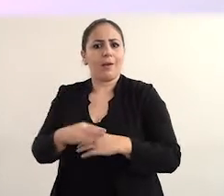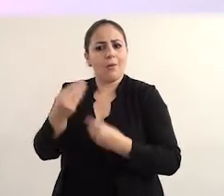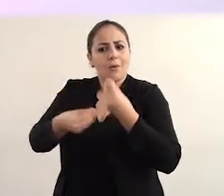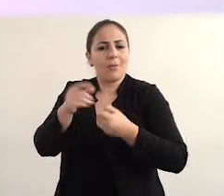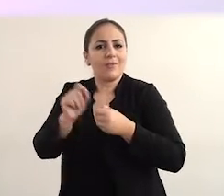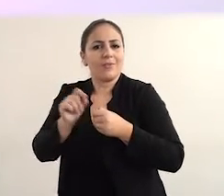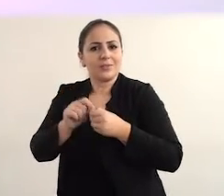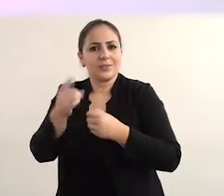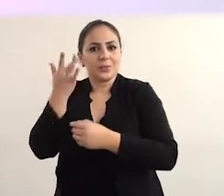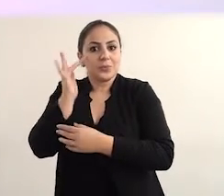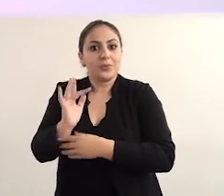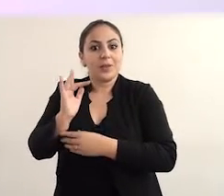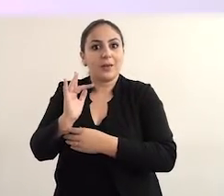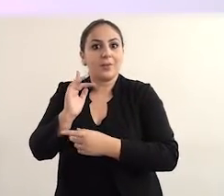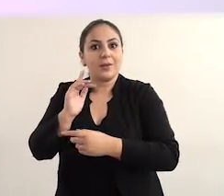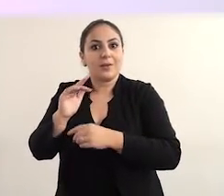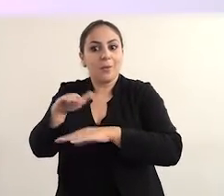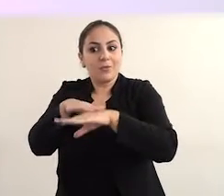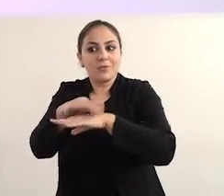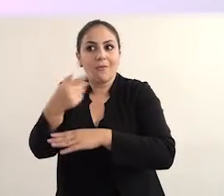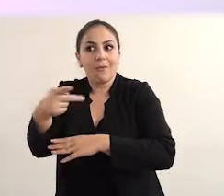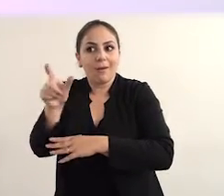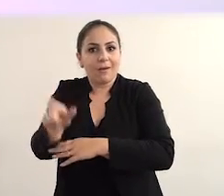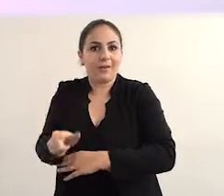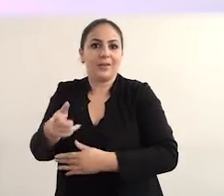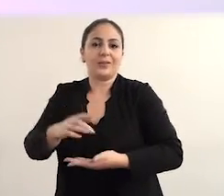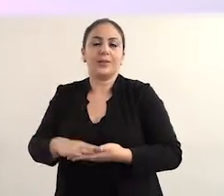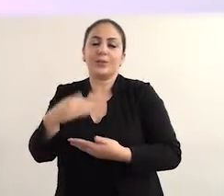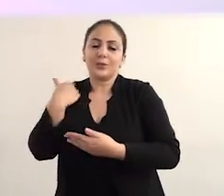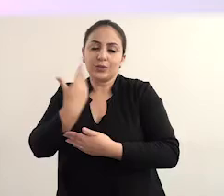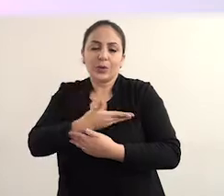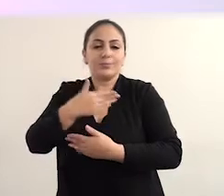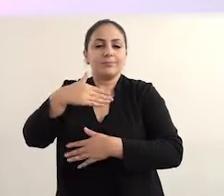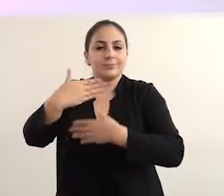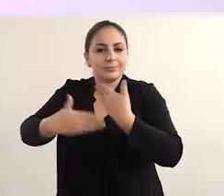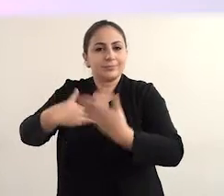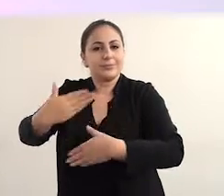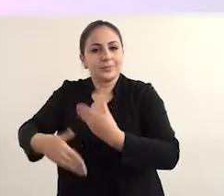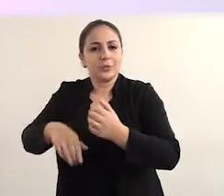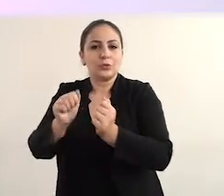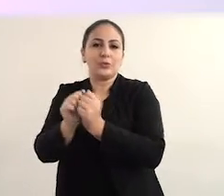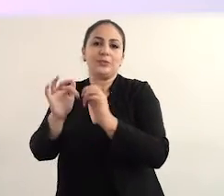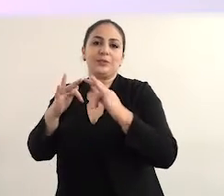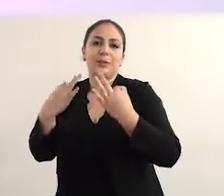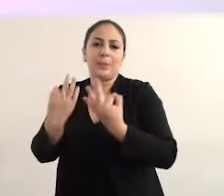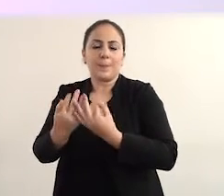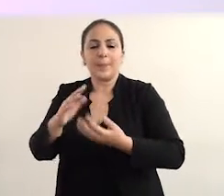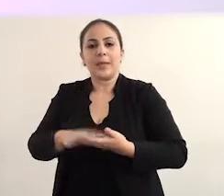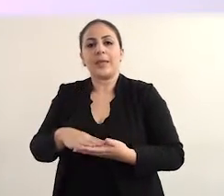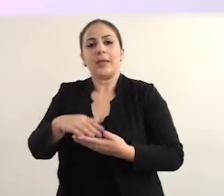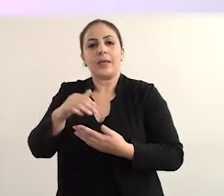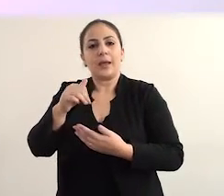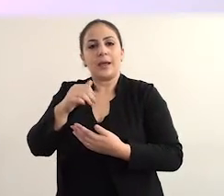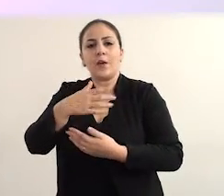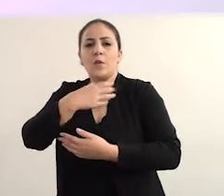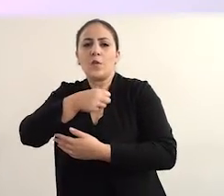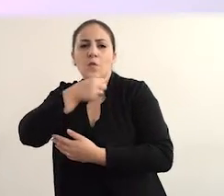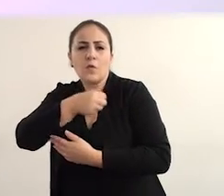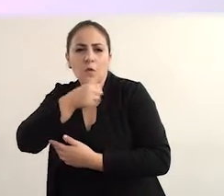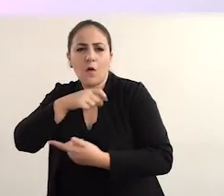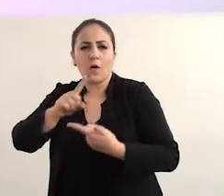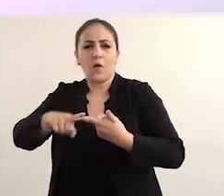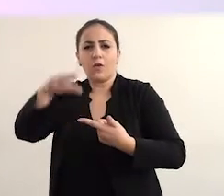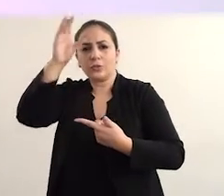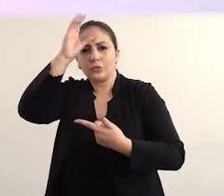não sabe se expressar com ela. Então, tudo isso a gente teve que ir trabalhando com a família, né, com os avós, os tios, né.